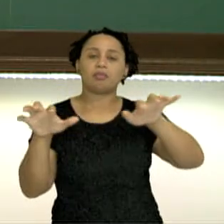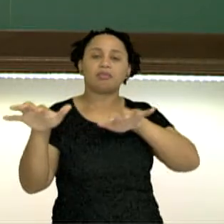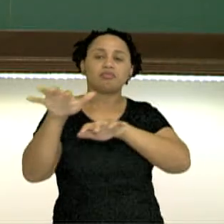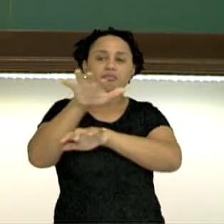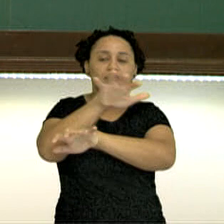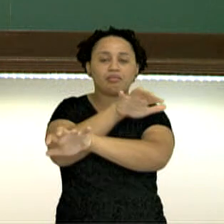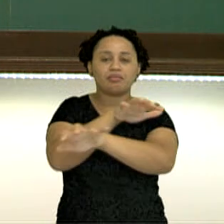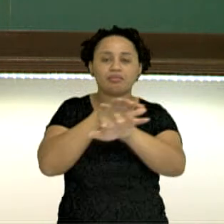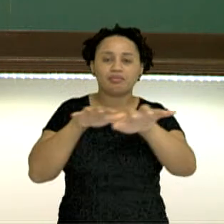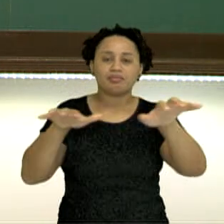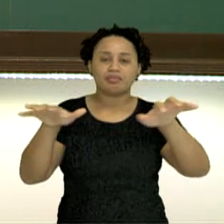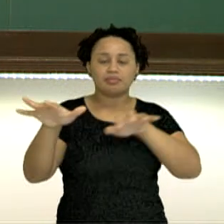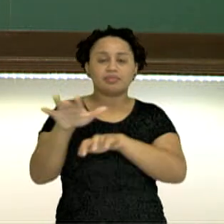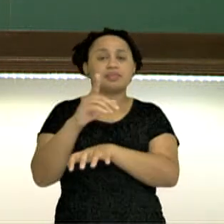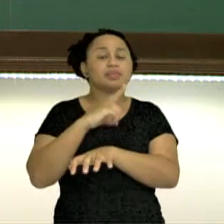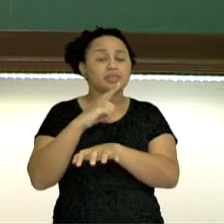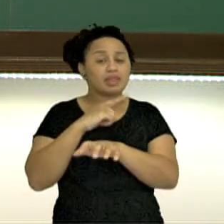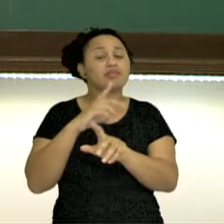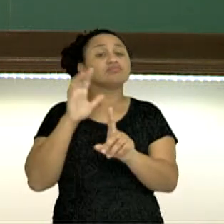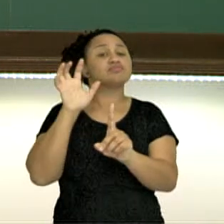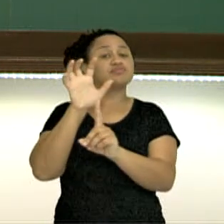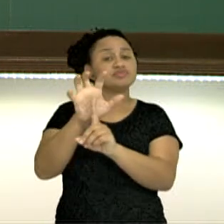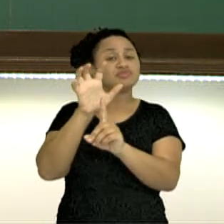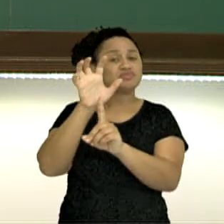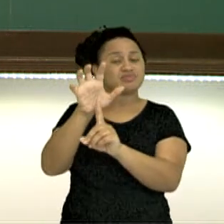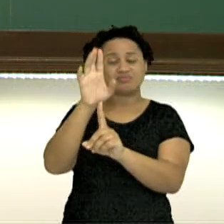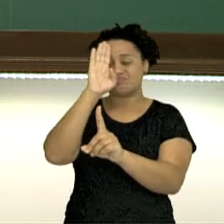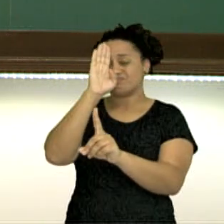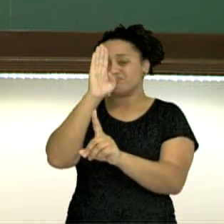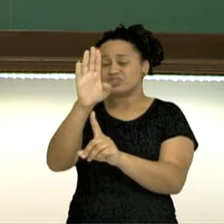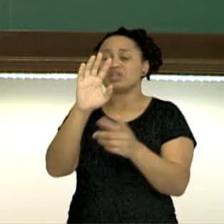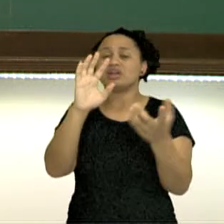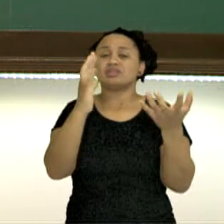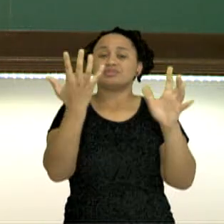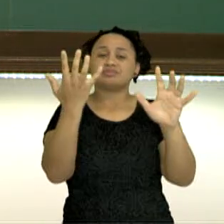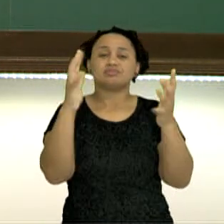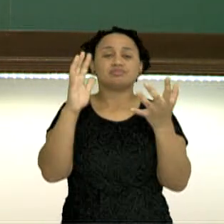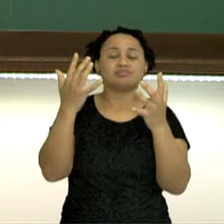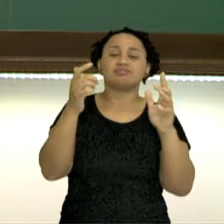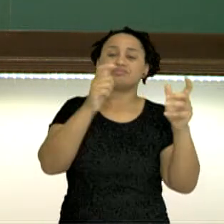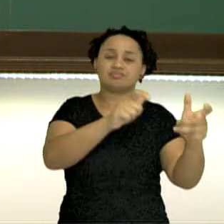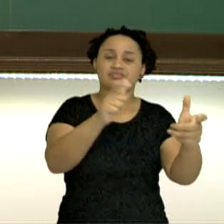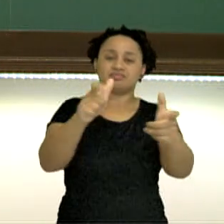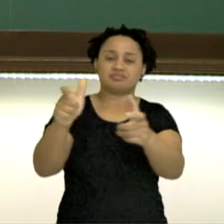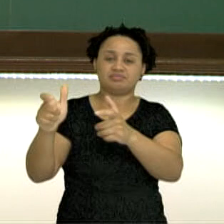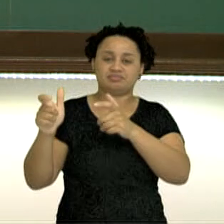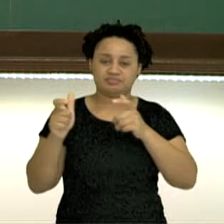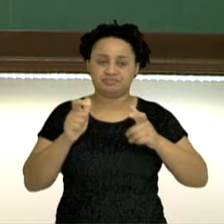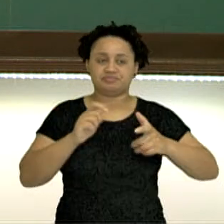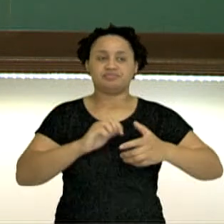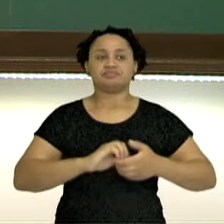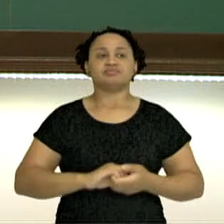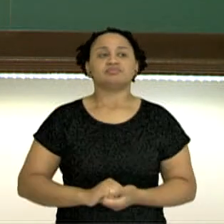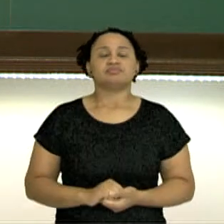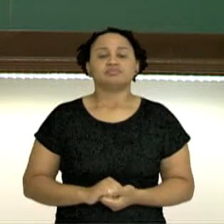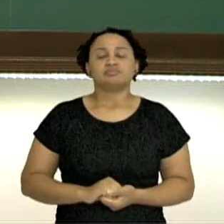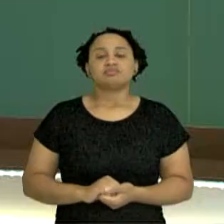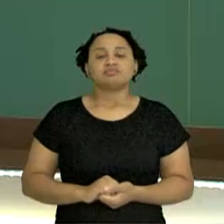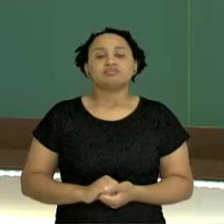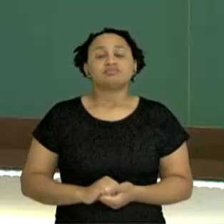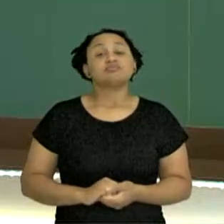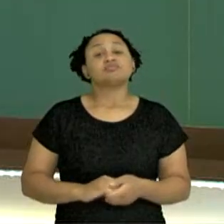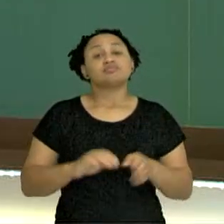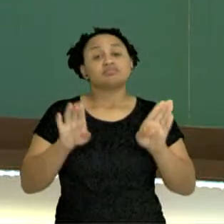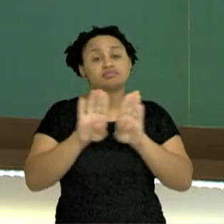atmosférica, essas massas de ar, elas vão influenciar diretamente nas condições climáticas de uma determinada localidade. E